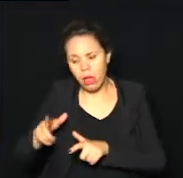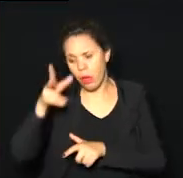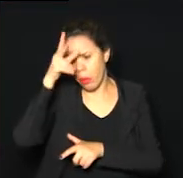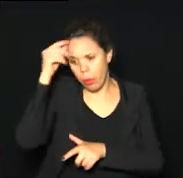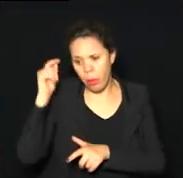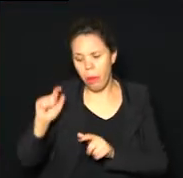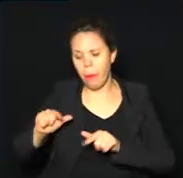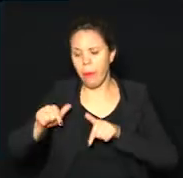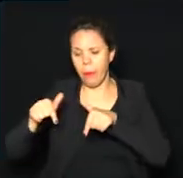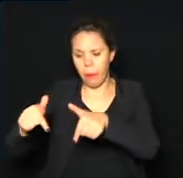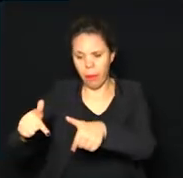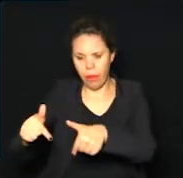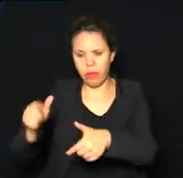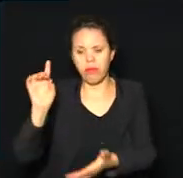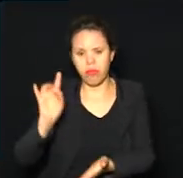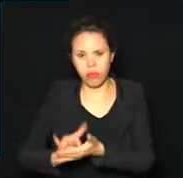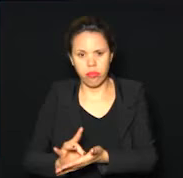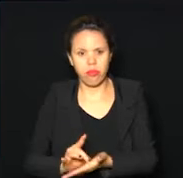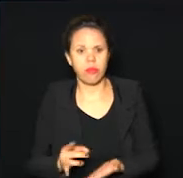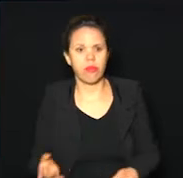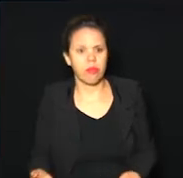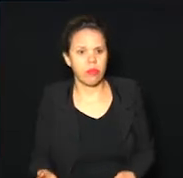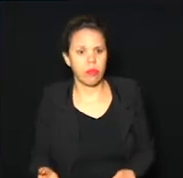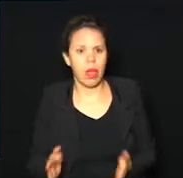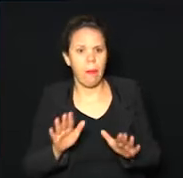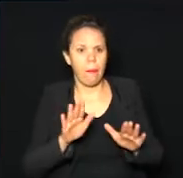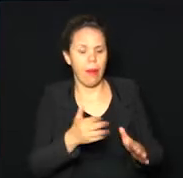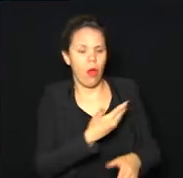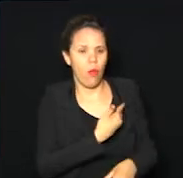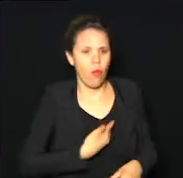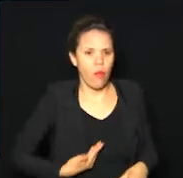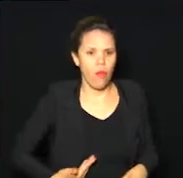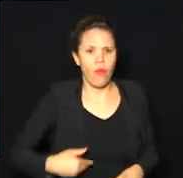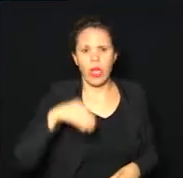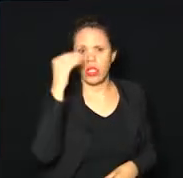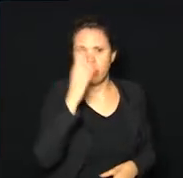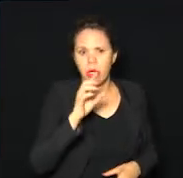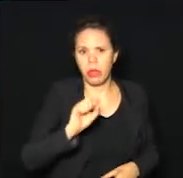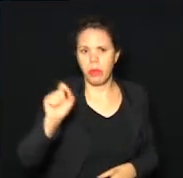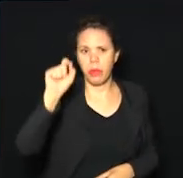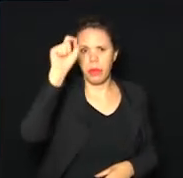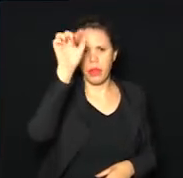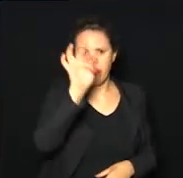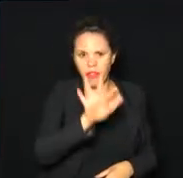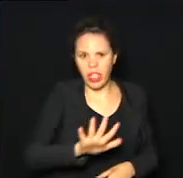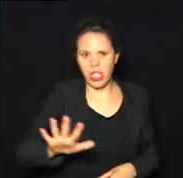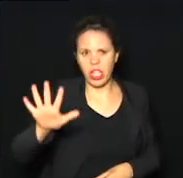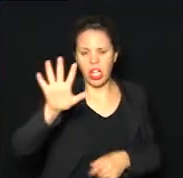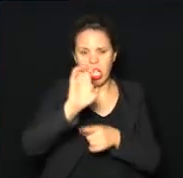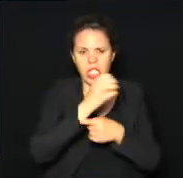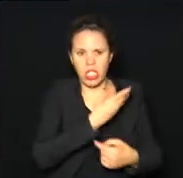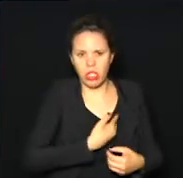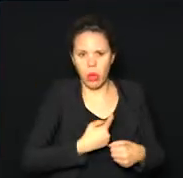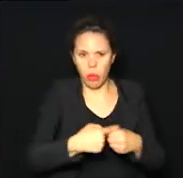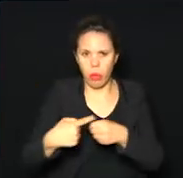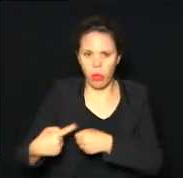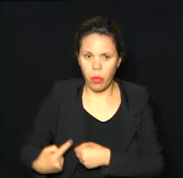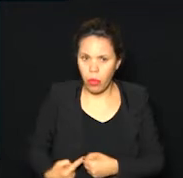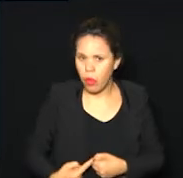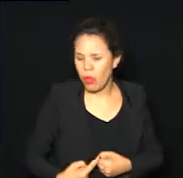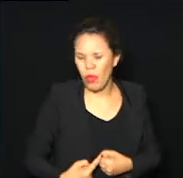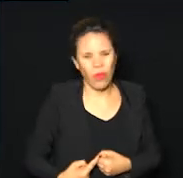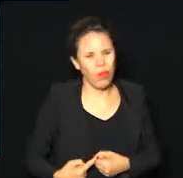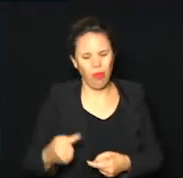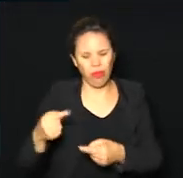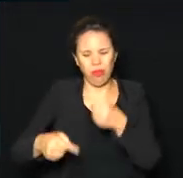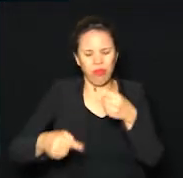possam atuar de fato. Portanto, os governos do Brasil, seja ele federal, estadual e municipal, está na contramão